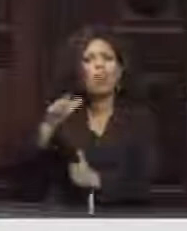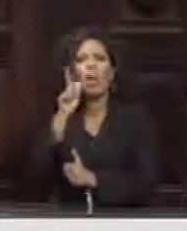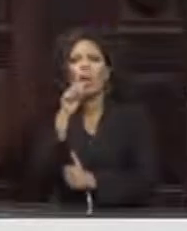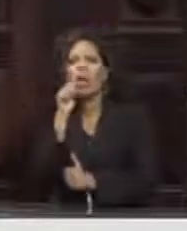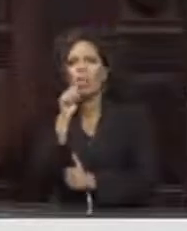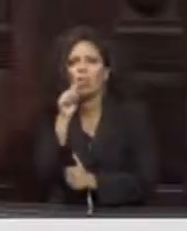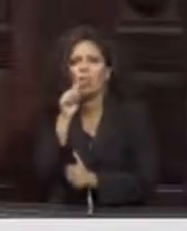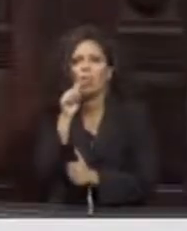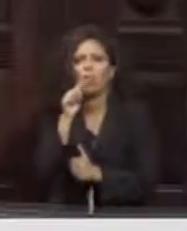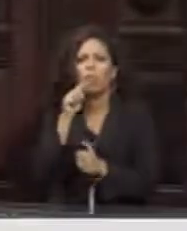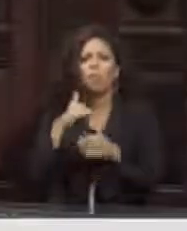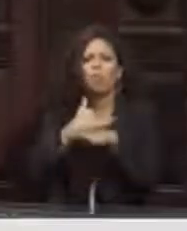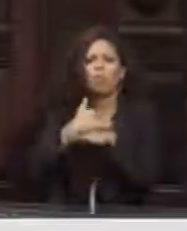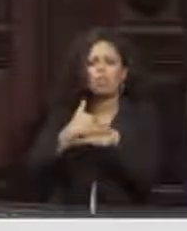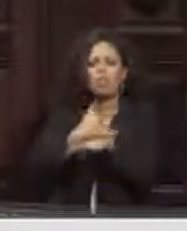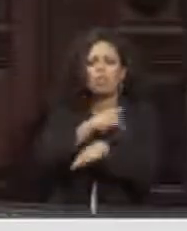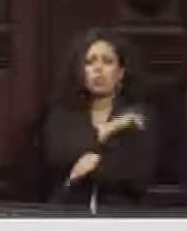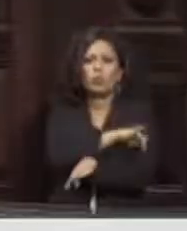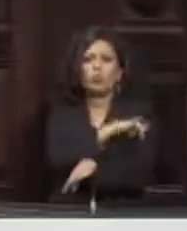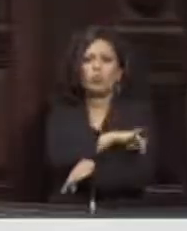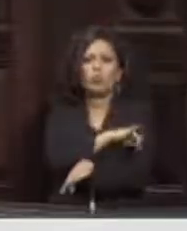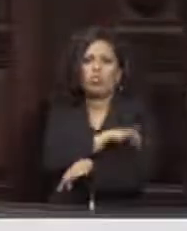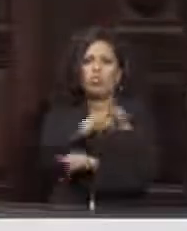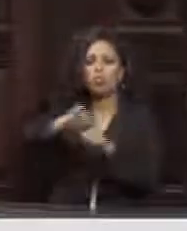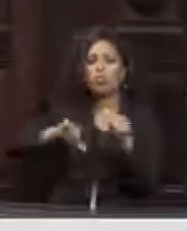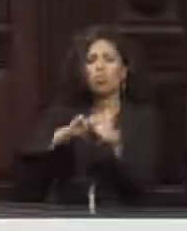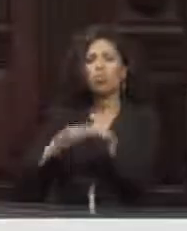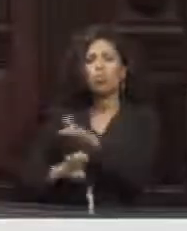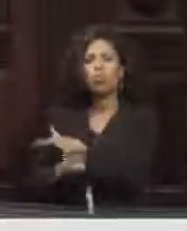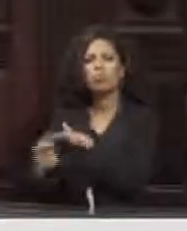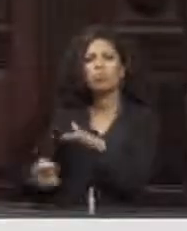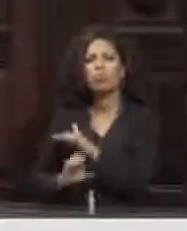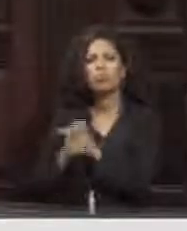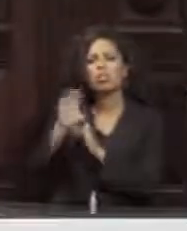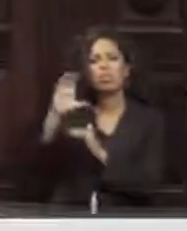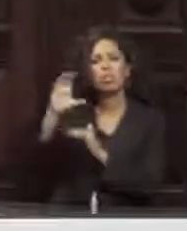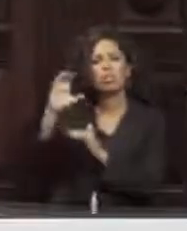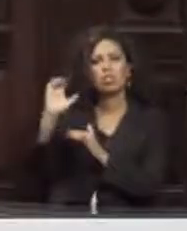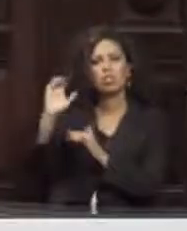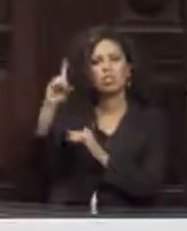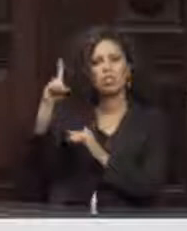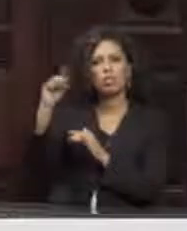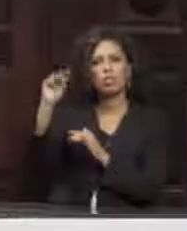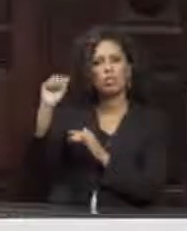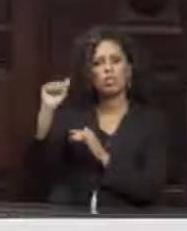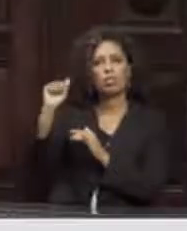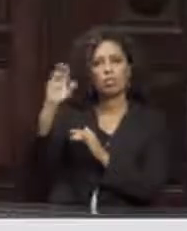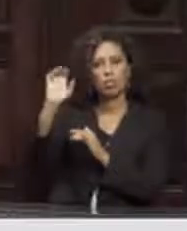E contratou uma empresa para fazer uma avaliação.